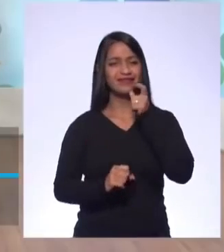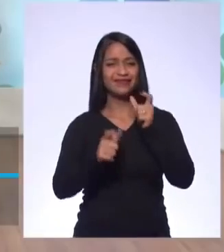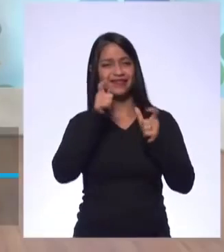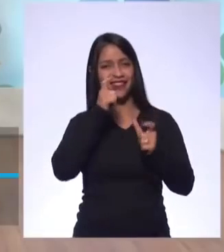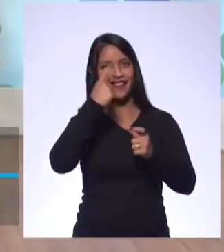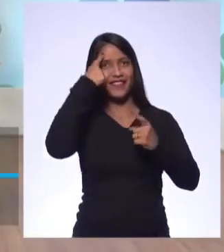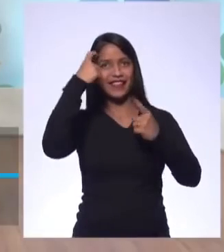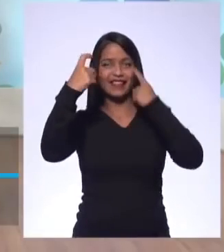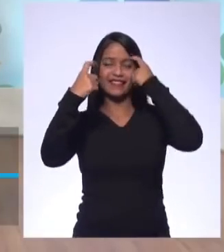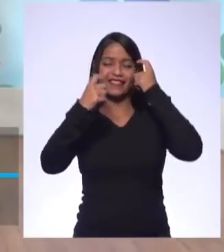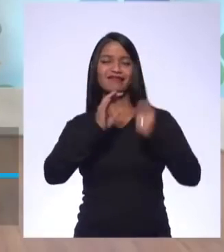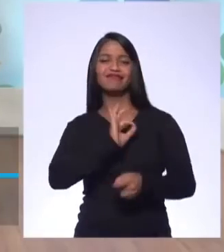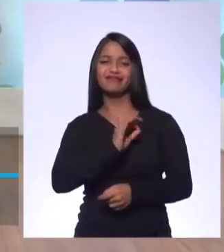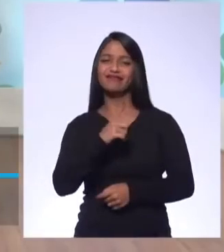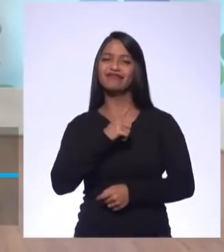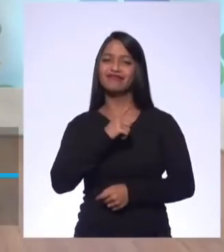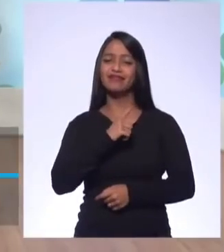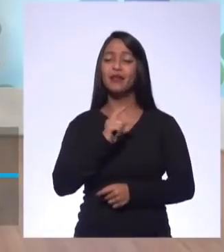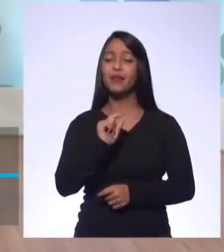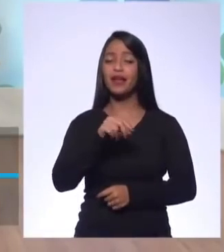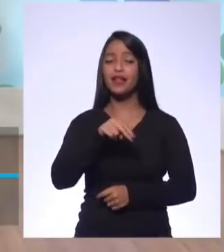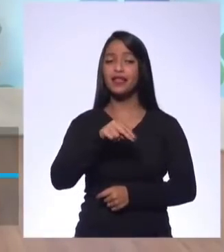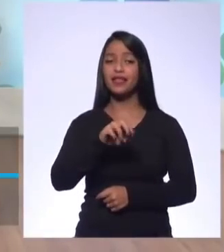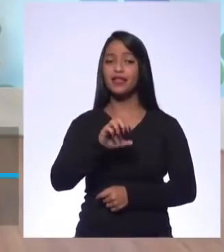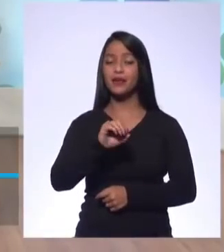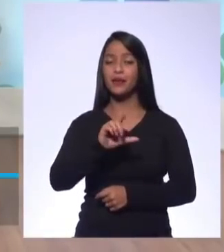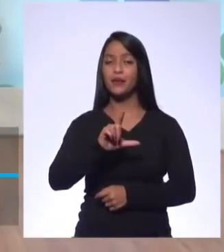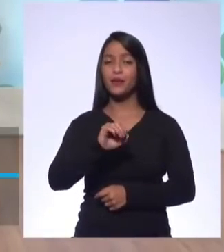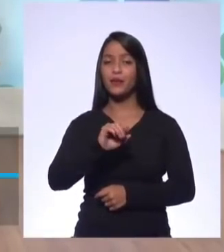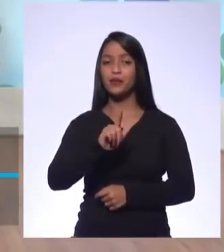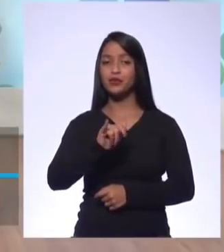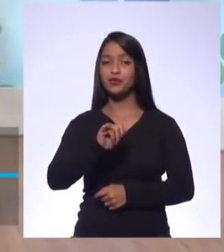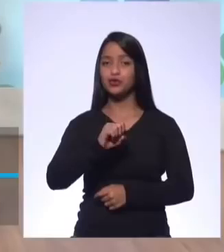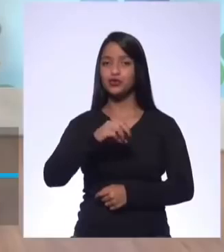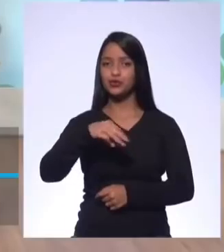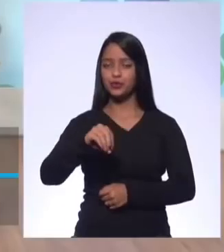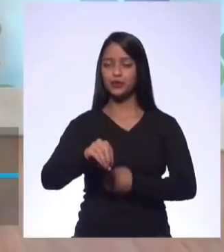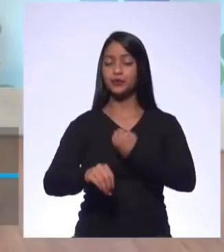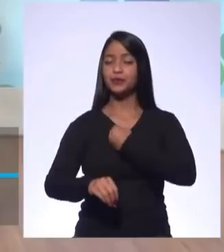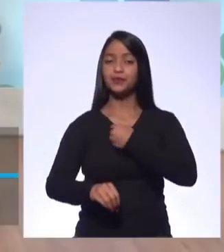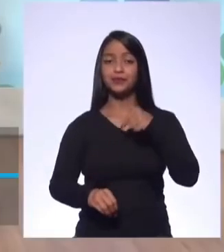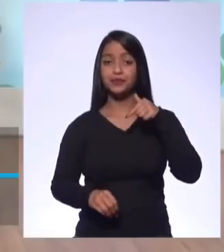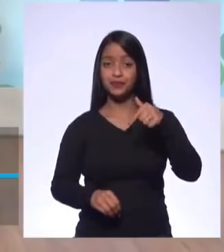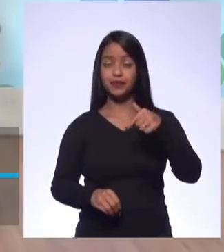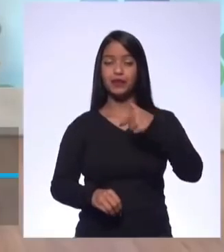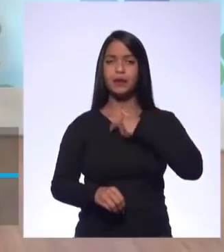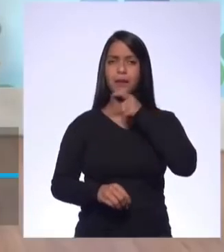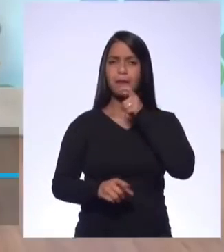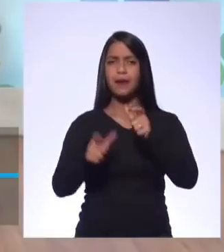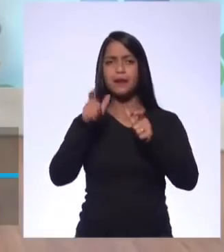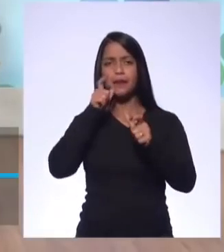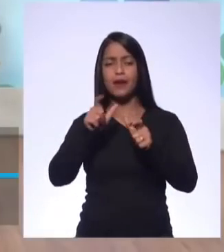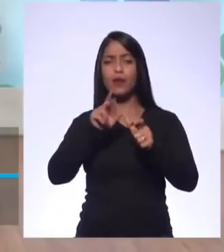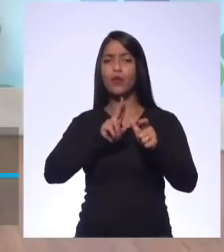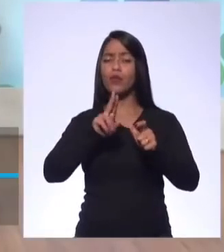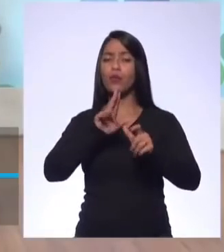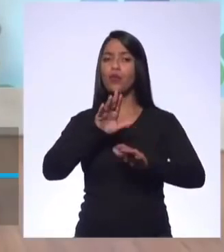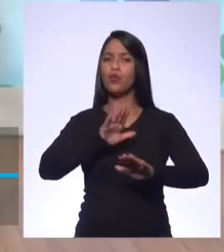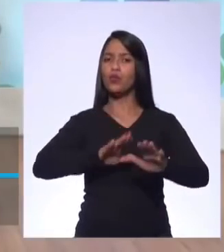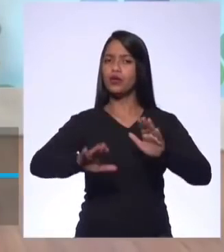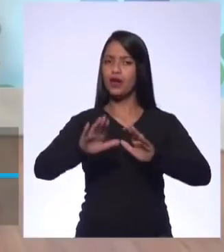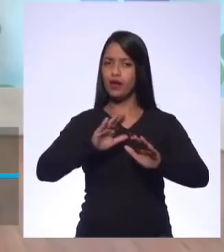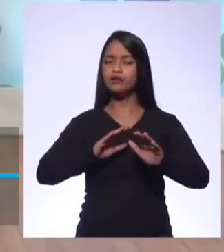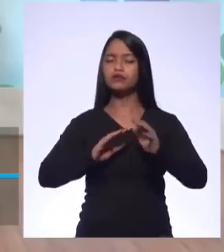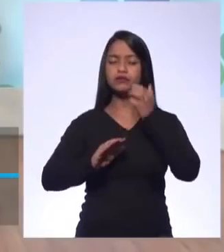porque tem, né? Os neologismos da vida. 7. Uso cuidadoso e de prestígio social das palavras. E aí, a 7?